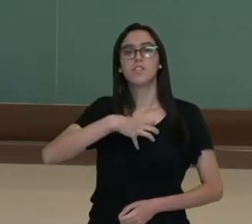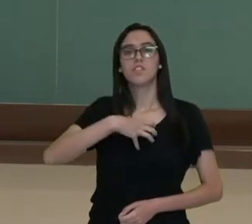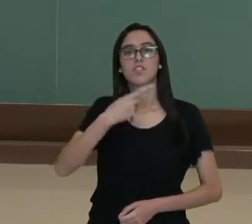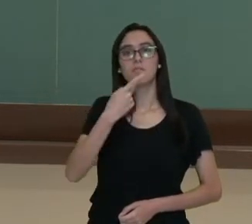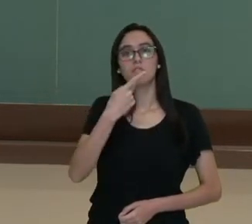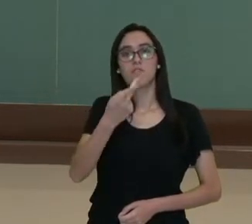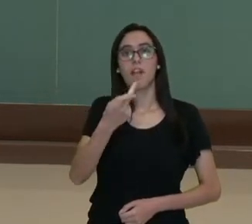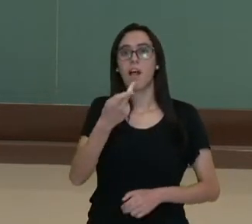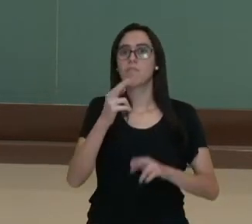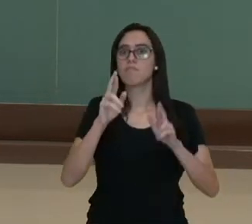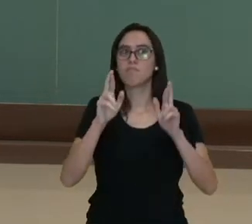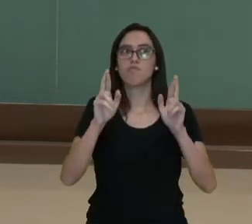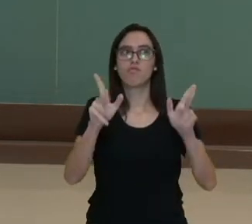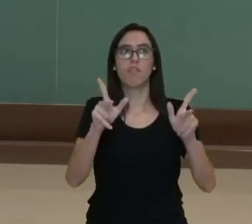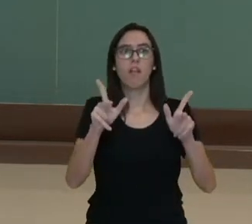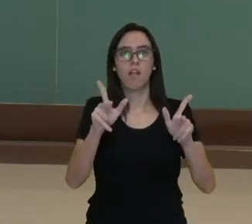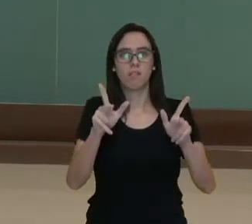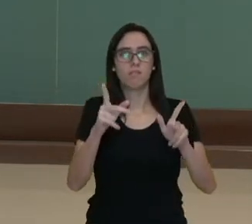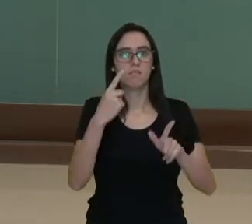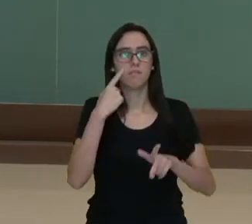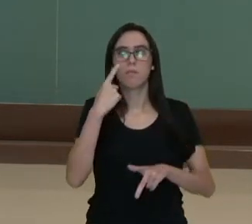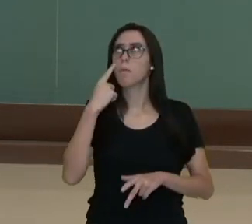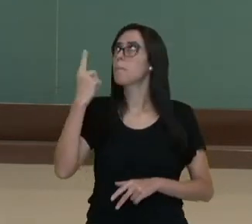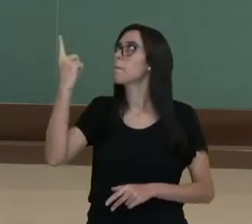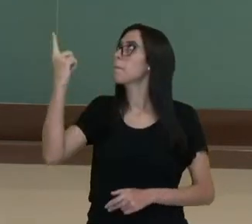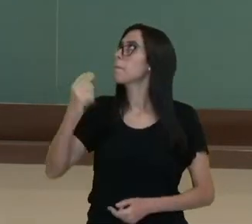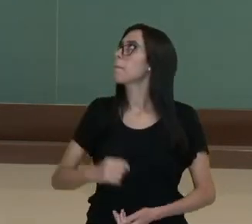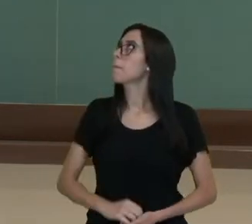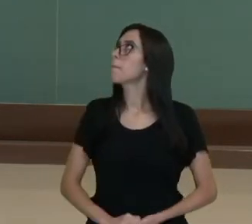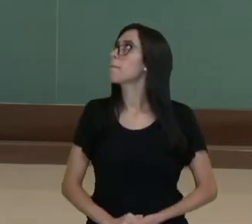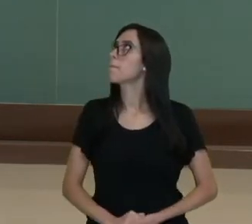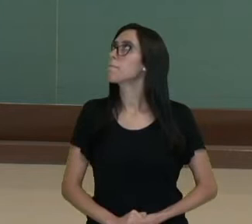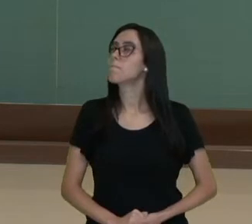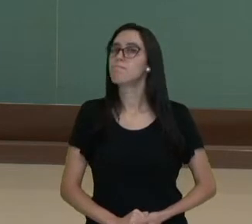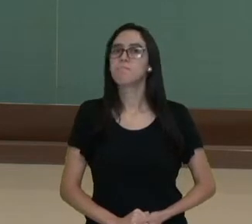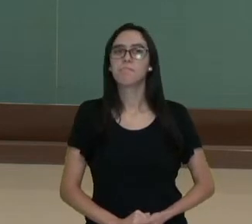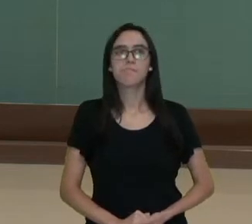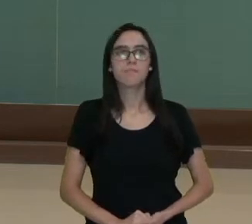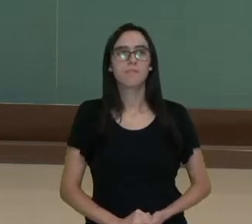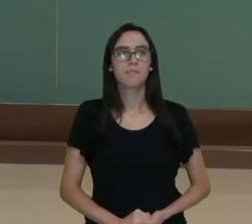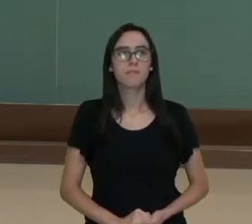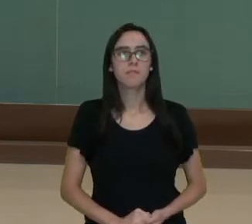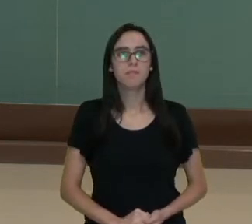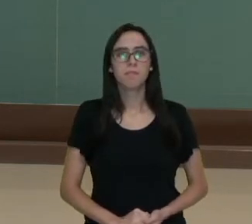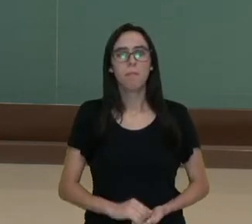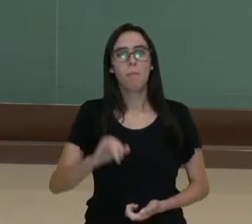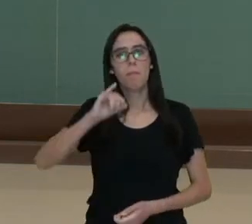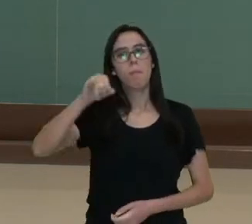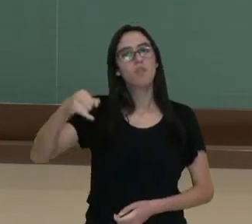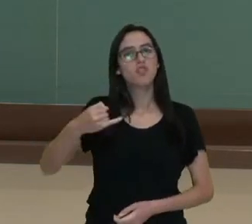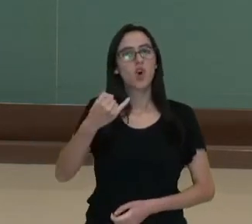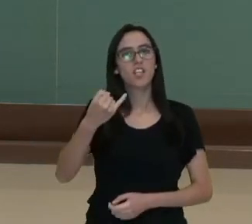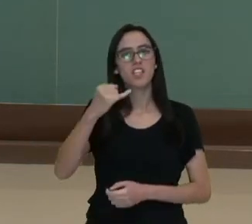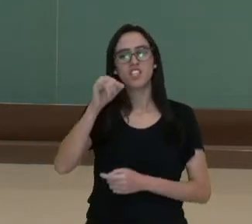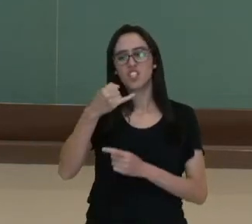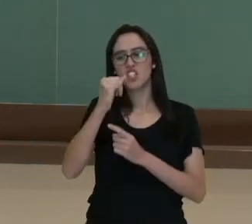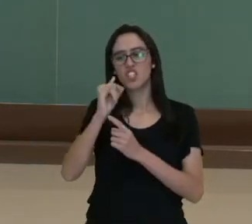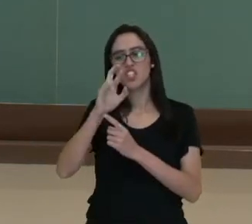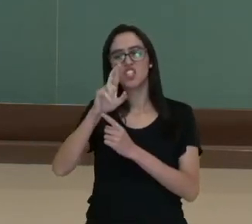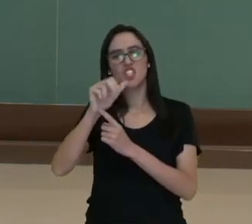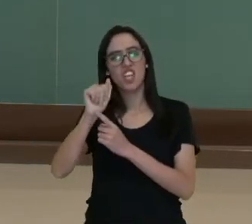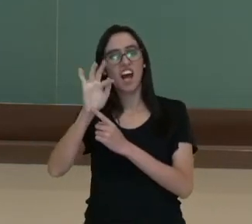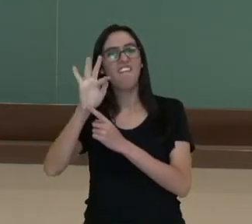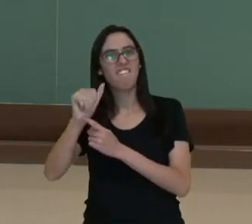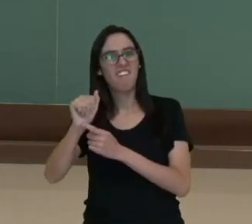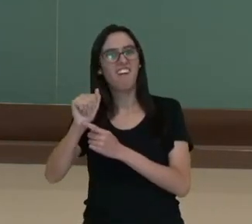romana, tá? Rota de girafa, olha que interessante, se escreve com J, né? O